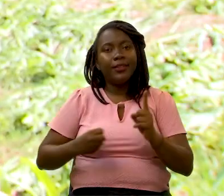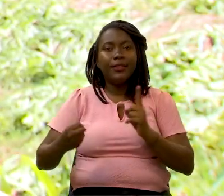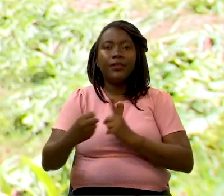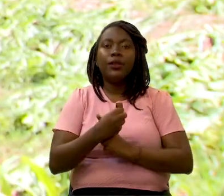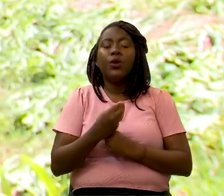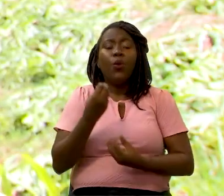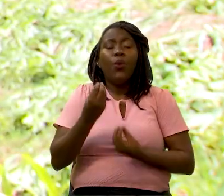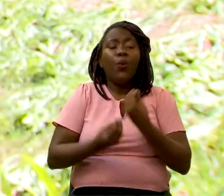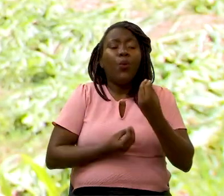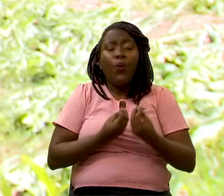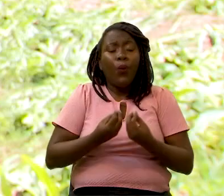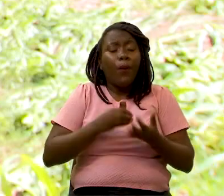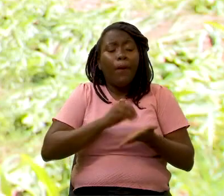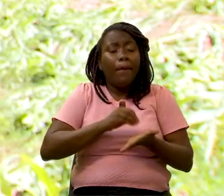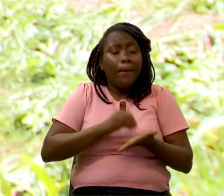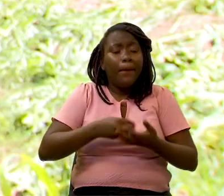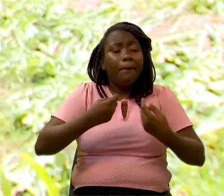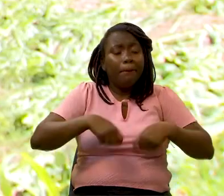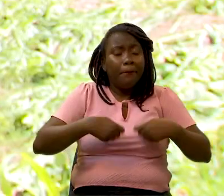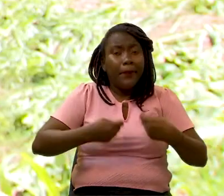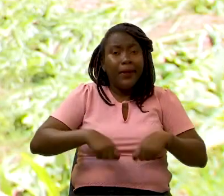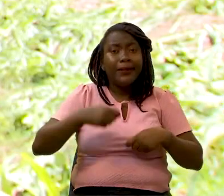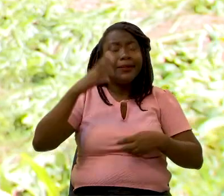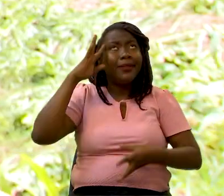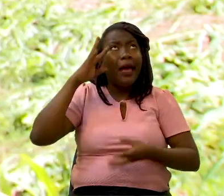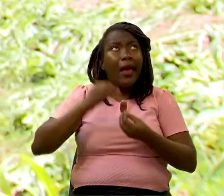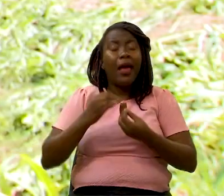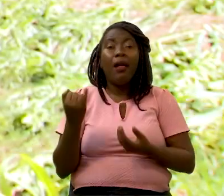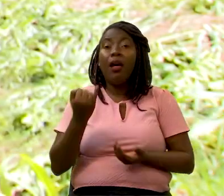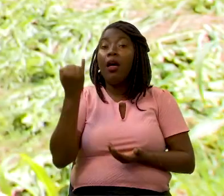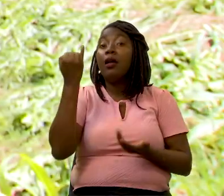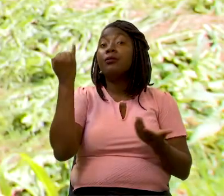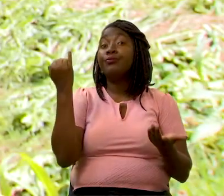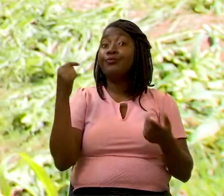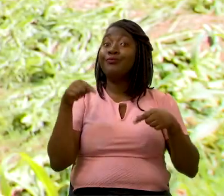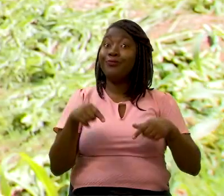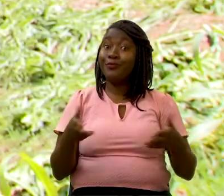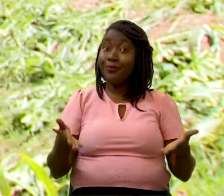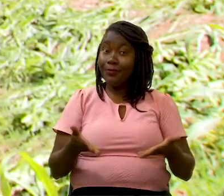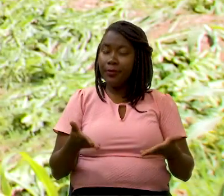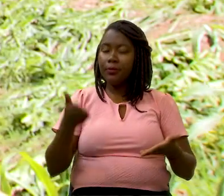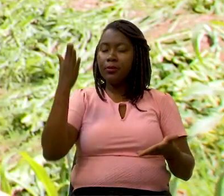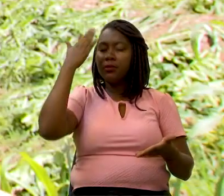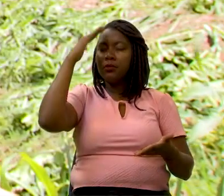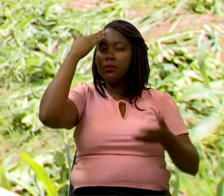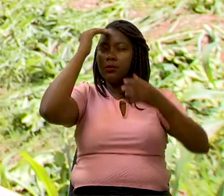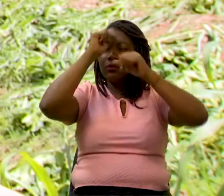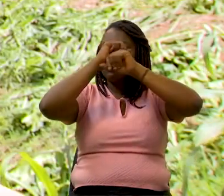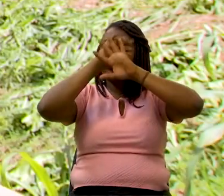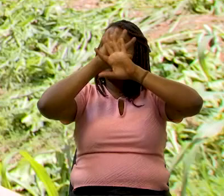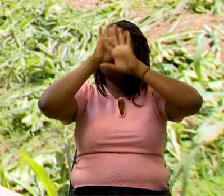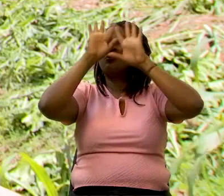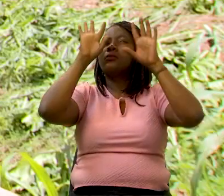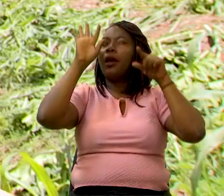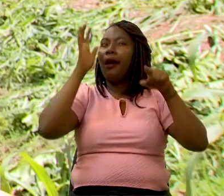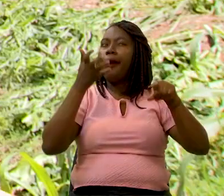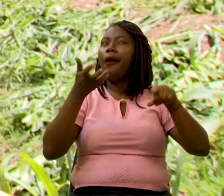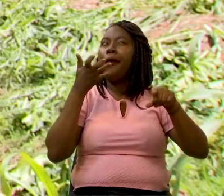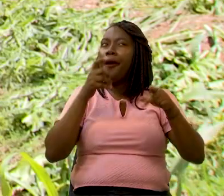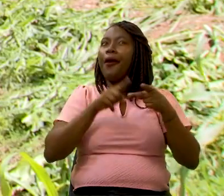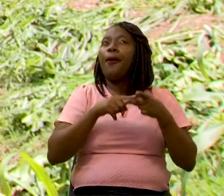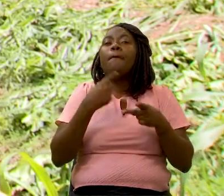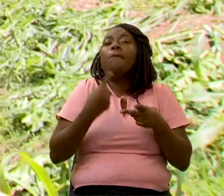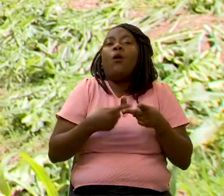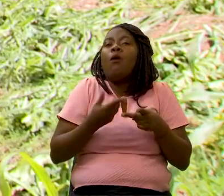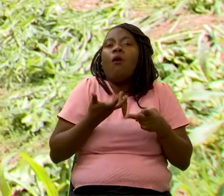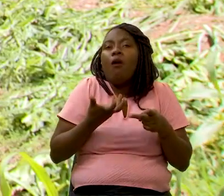entender o que eles precisavam das pessoas, o que eles entendiam que era importante. E aí nesse momento a gente conseguiu entender o que eles